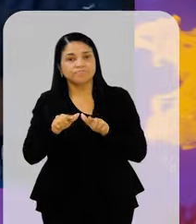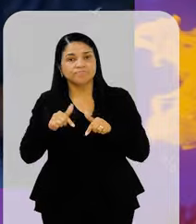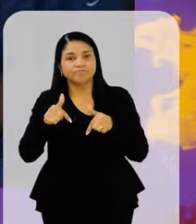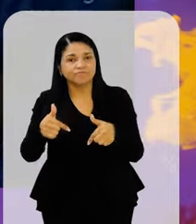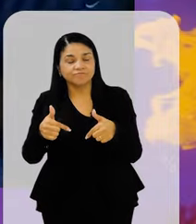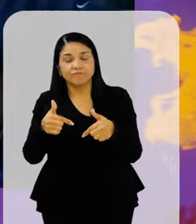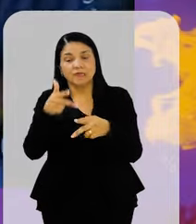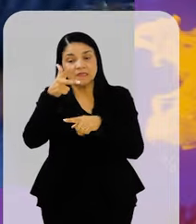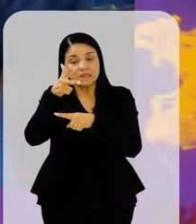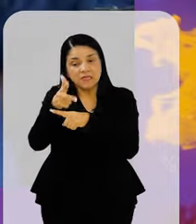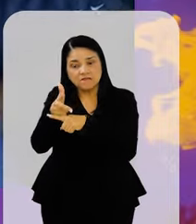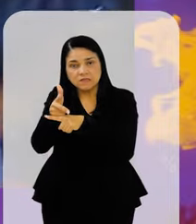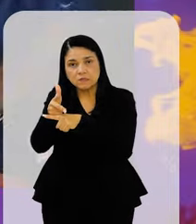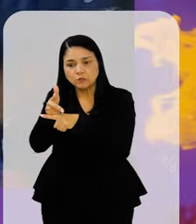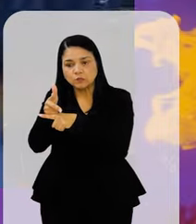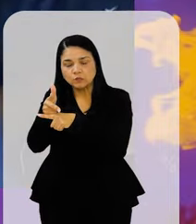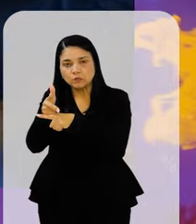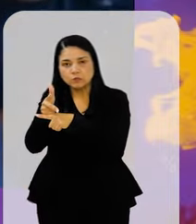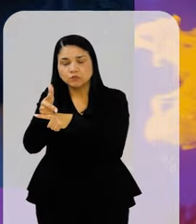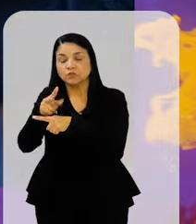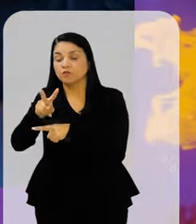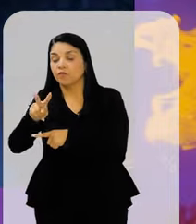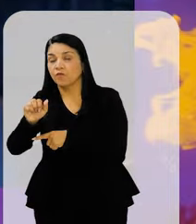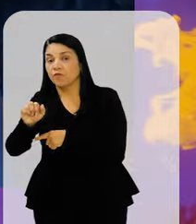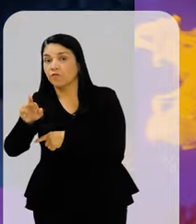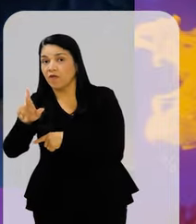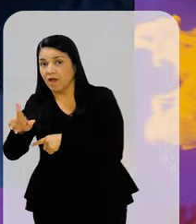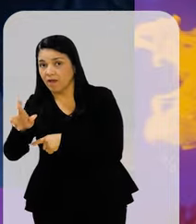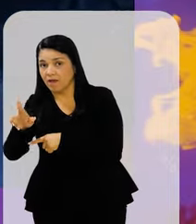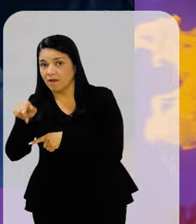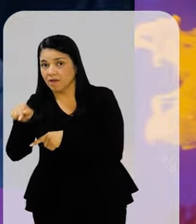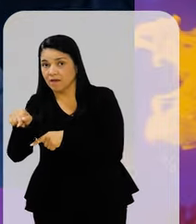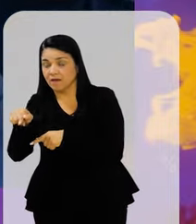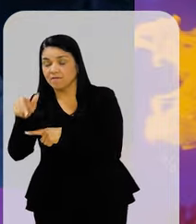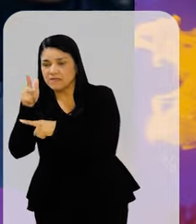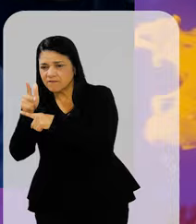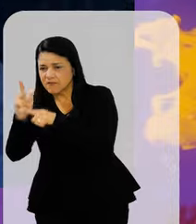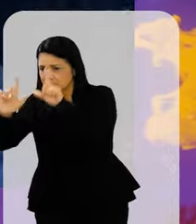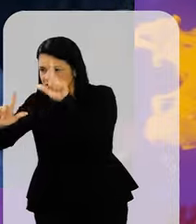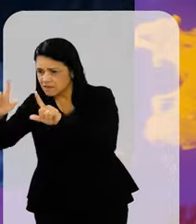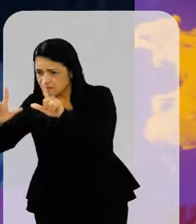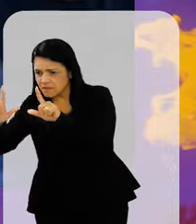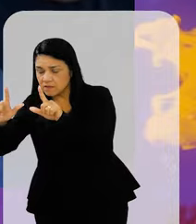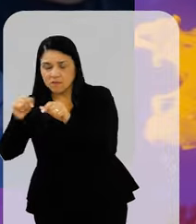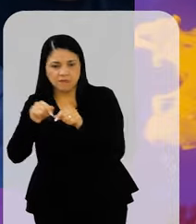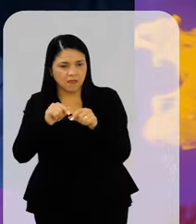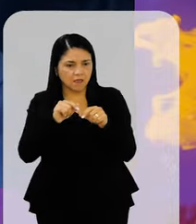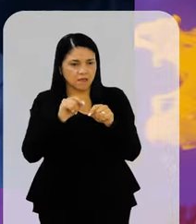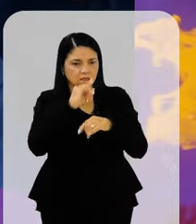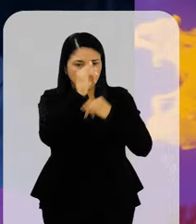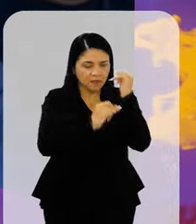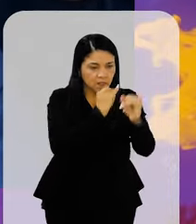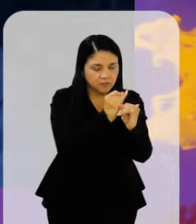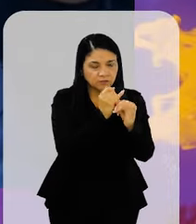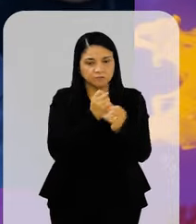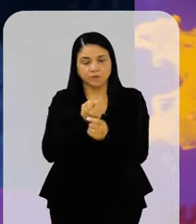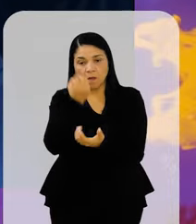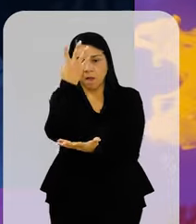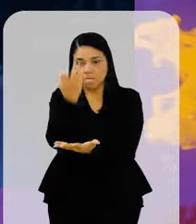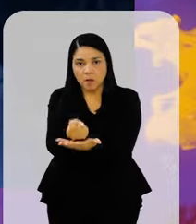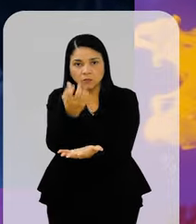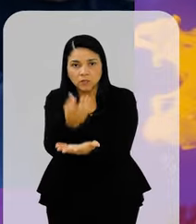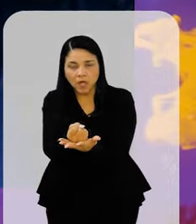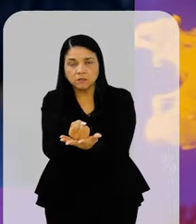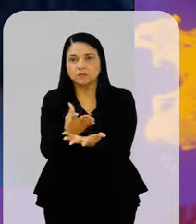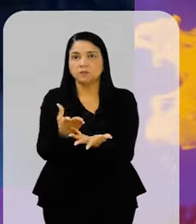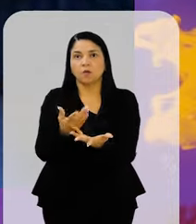é que funciona o frame da televisão, da linha do VAR? Aí você vê um frame na televisão, você vê um outro na internet, você vê um outro